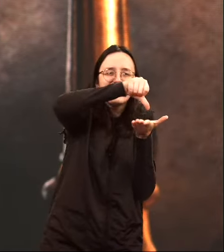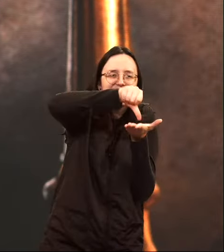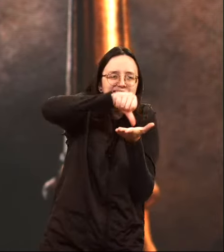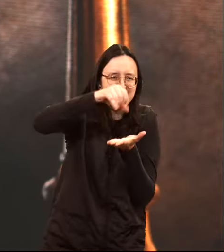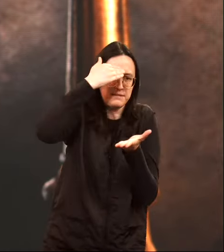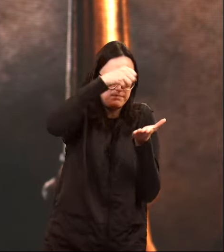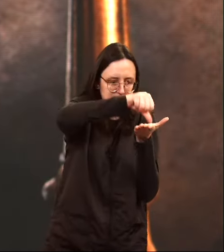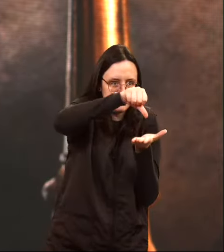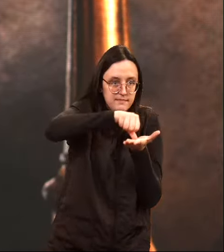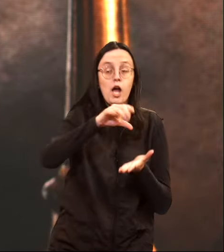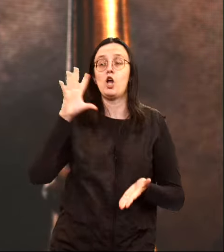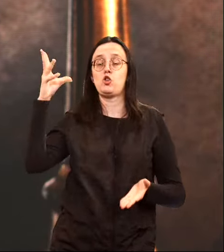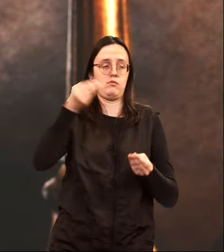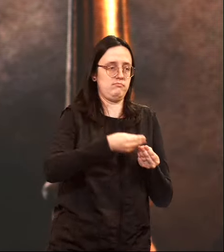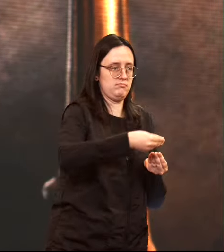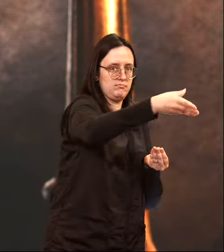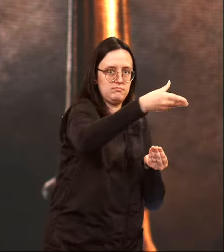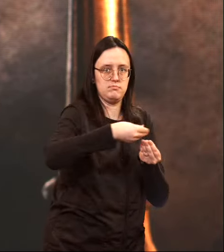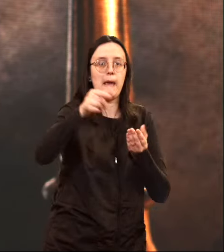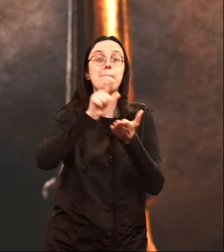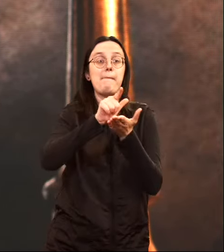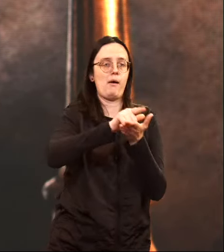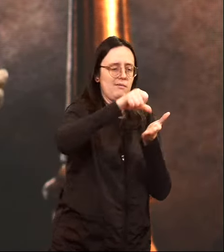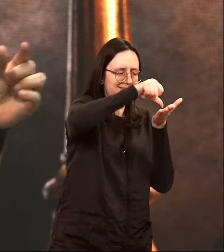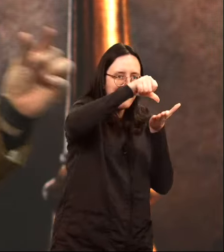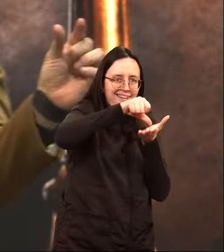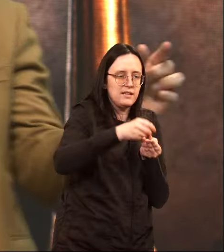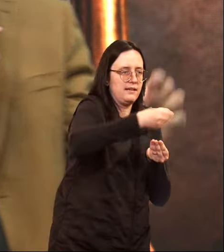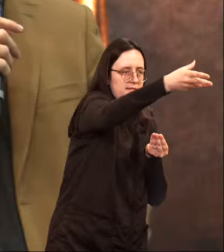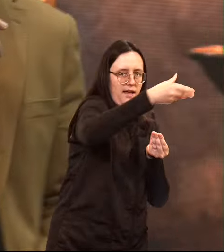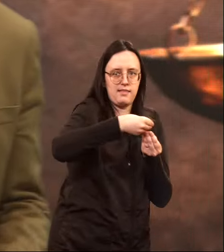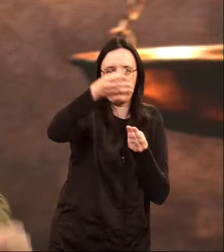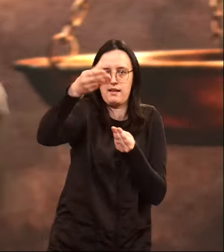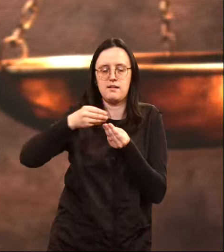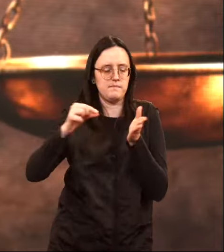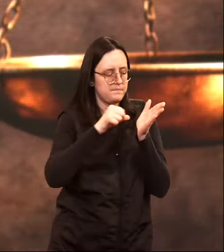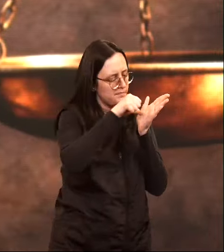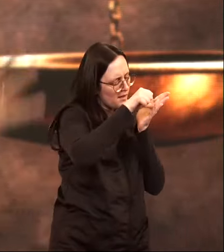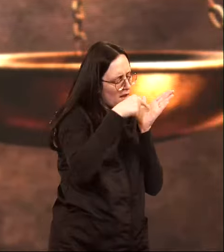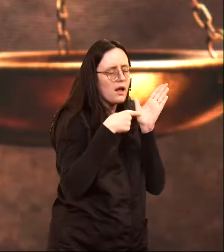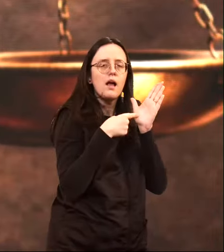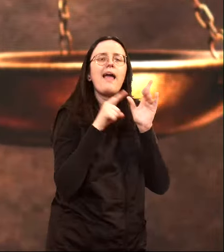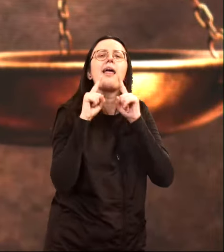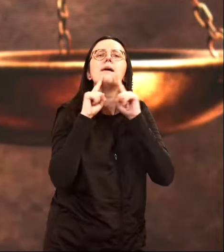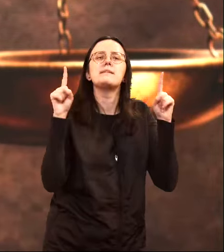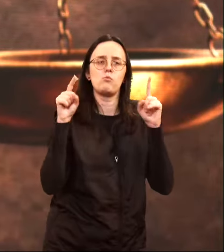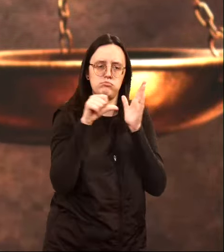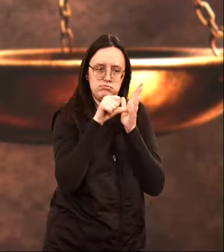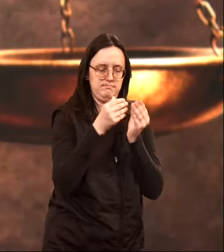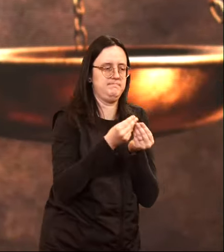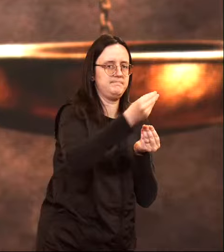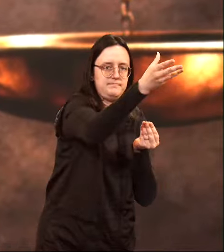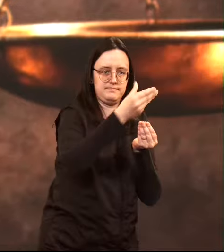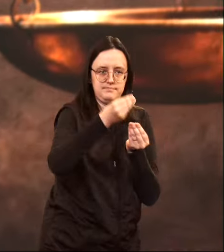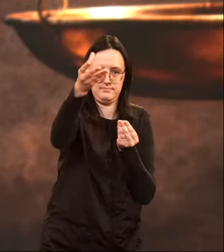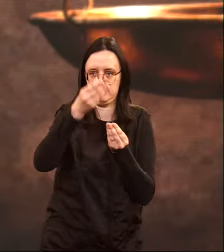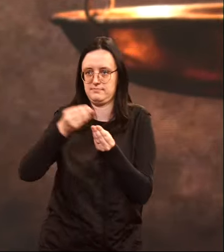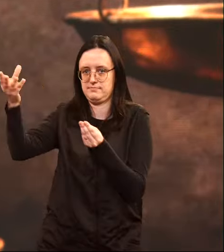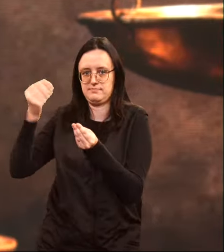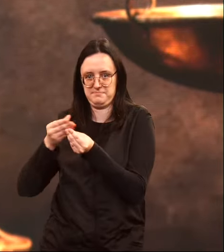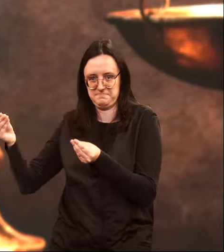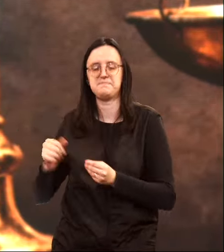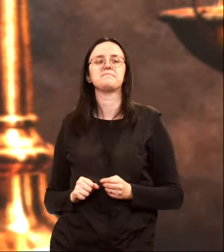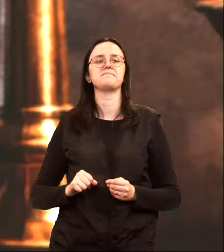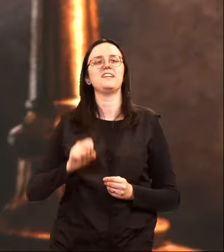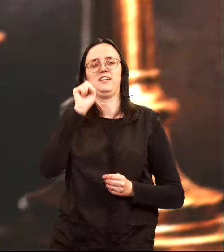e todos os participantes recebiam uma folha cheia de adesivos pequenos escrito murmurei. E o